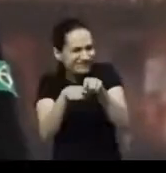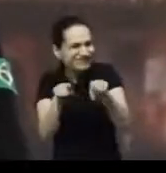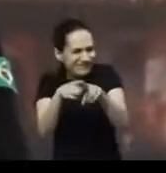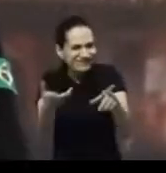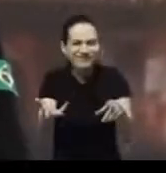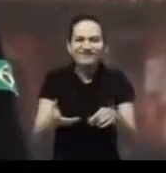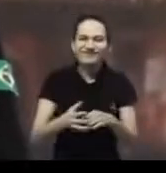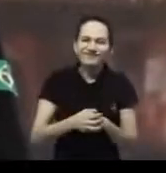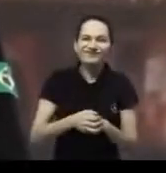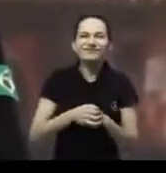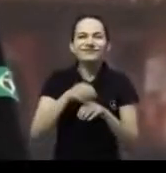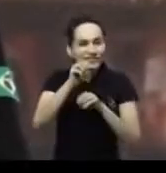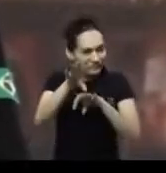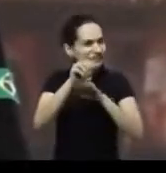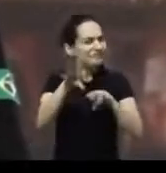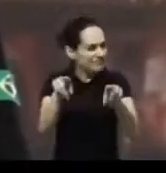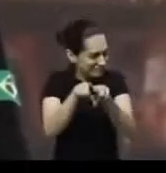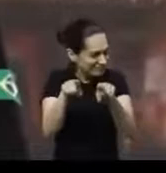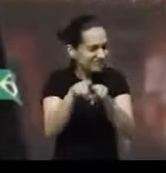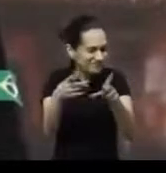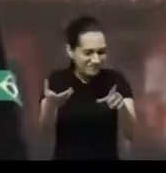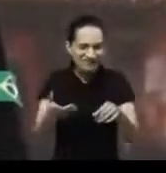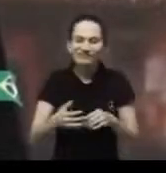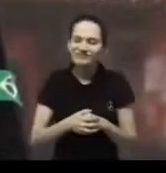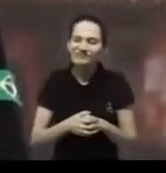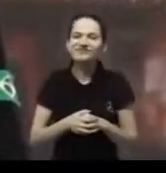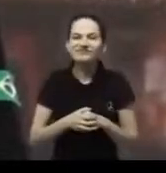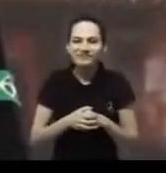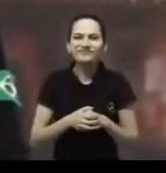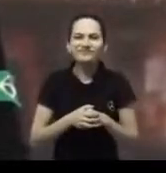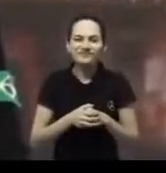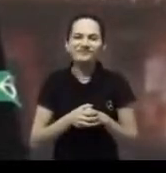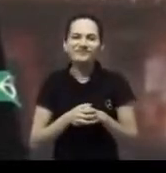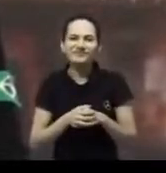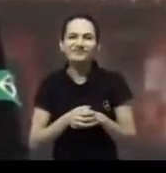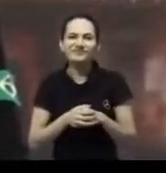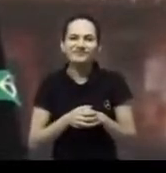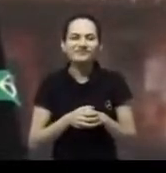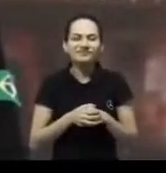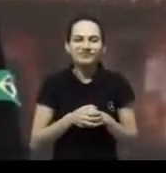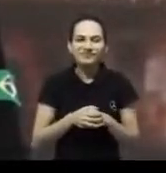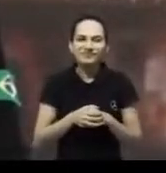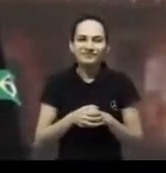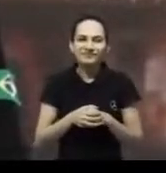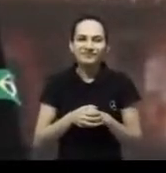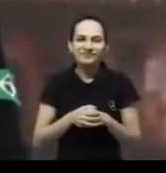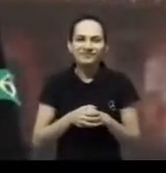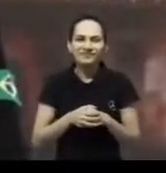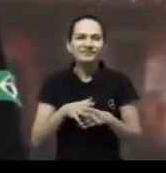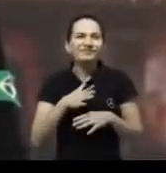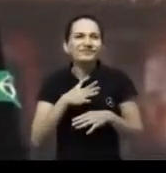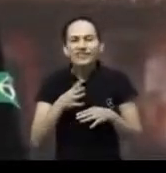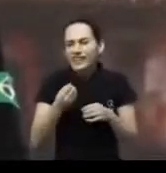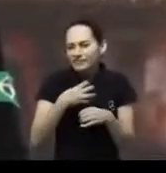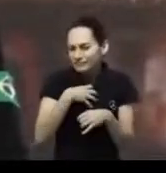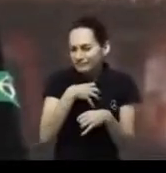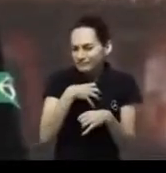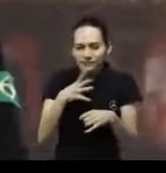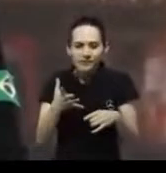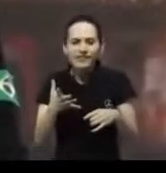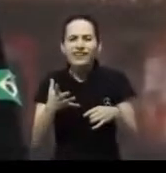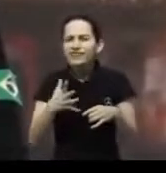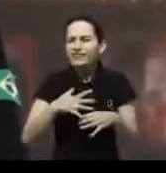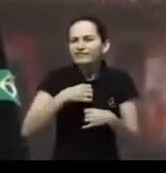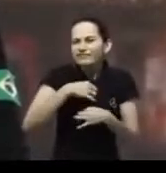é e e e aí sua é uma é muito